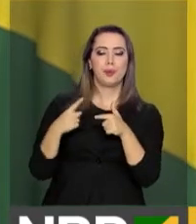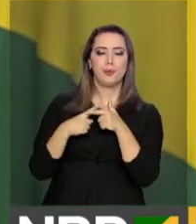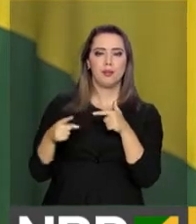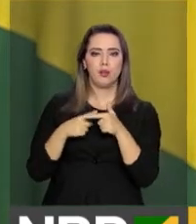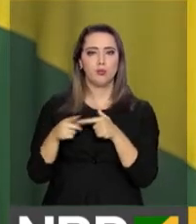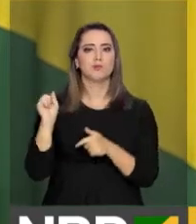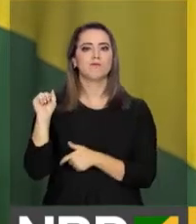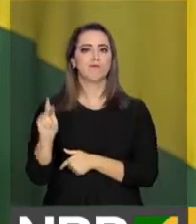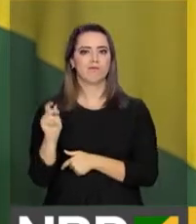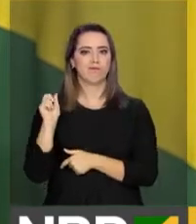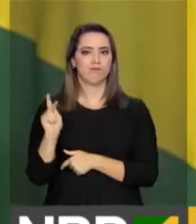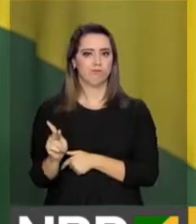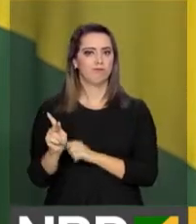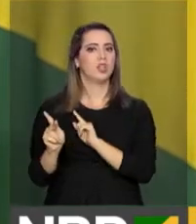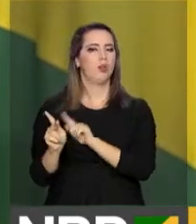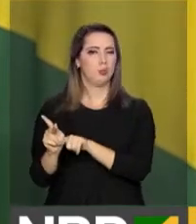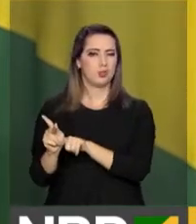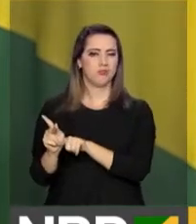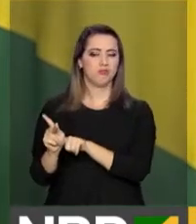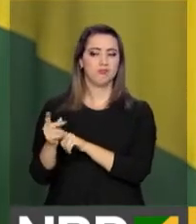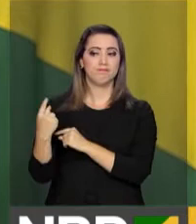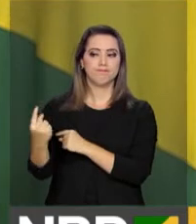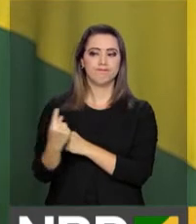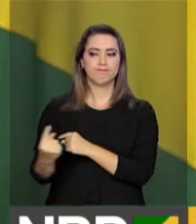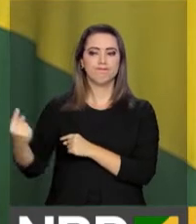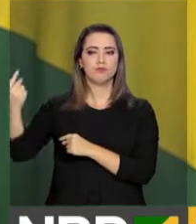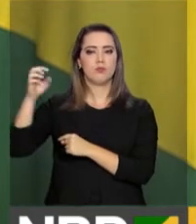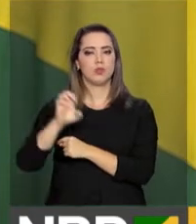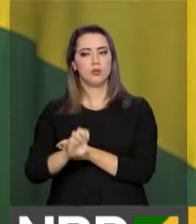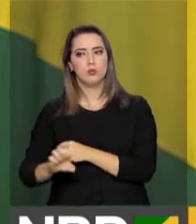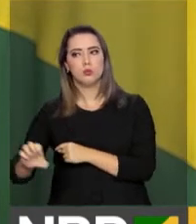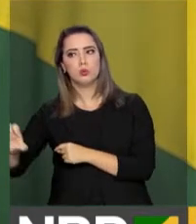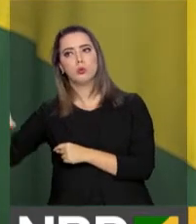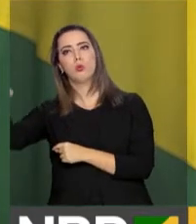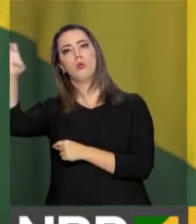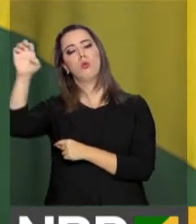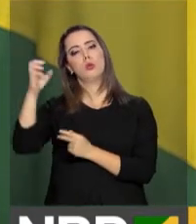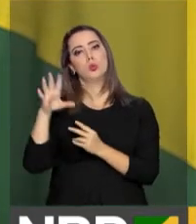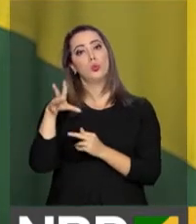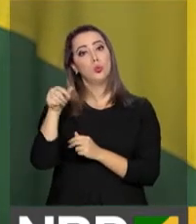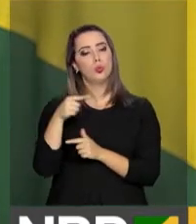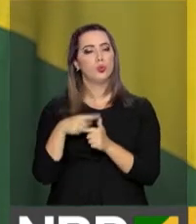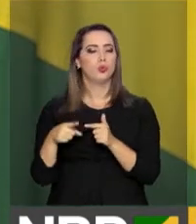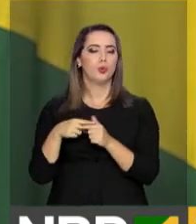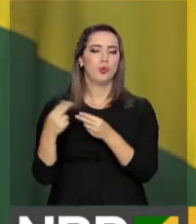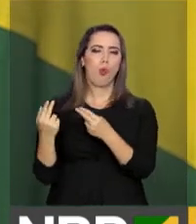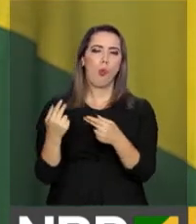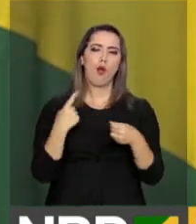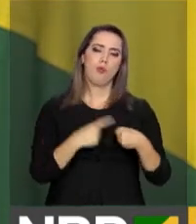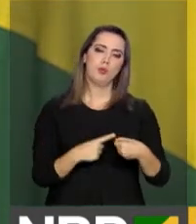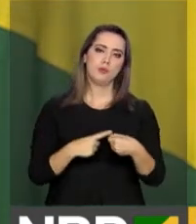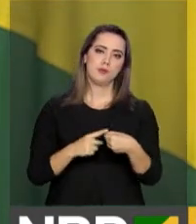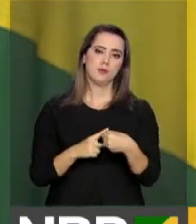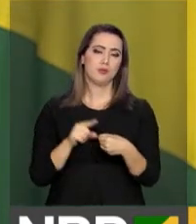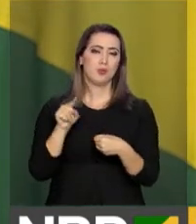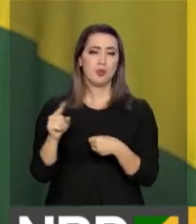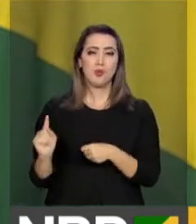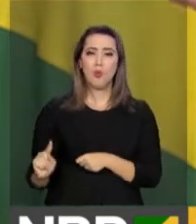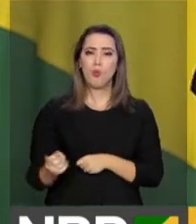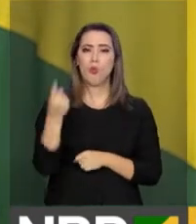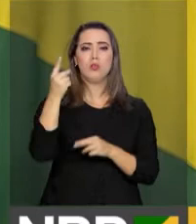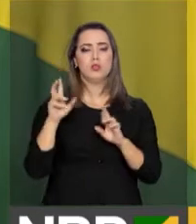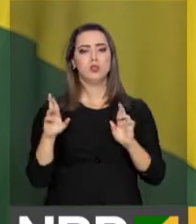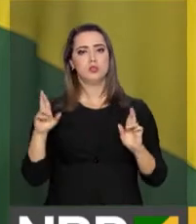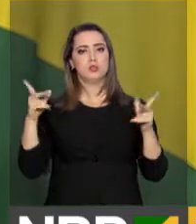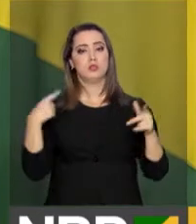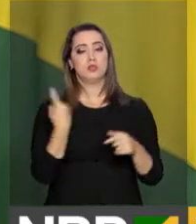dos respectivos estados brasileiros e de igual maneira os municípios então esta é única modificação que